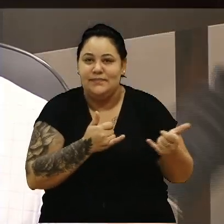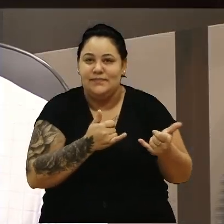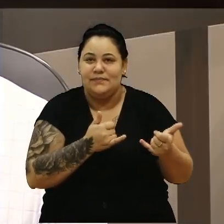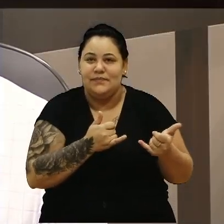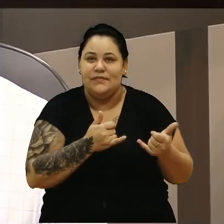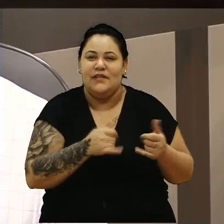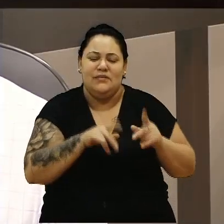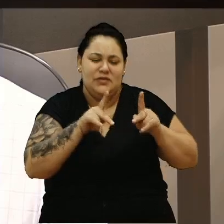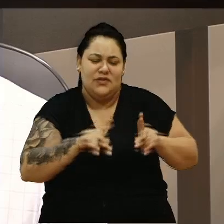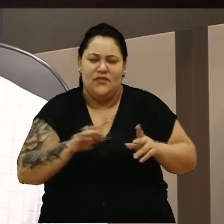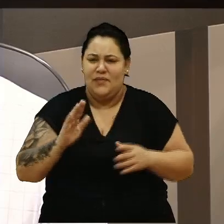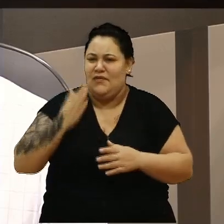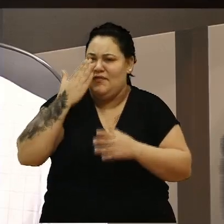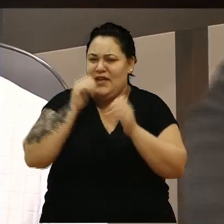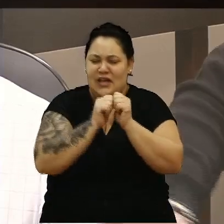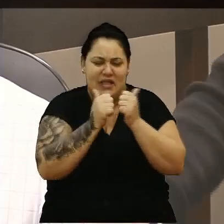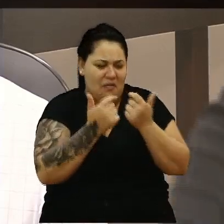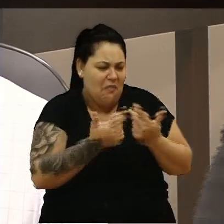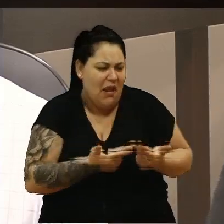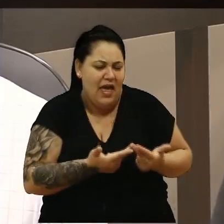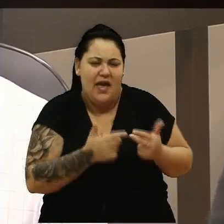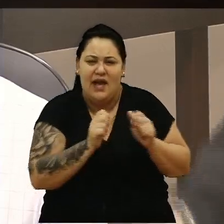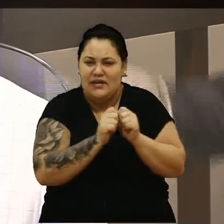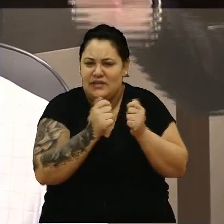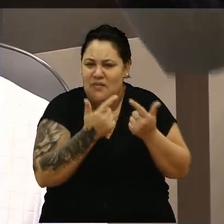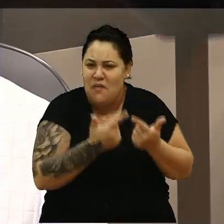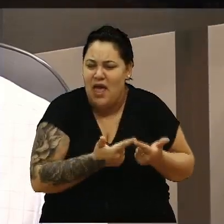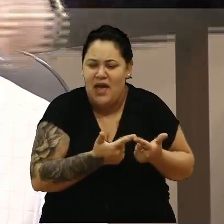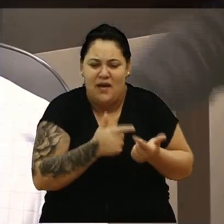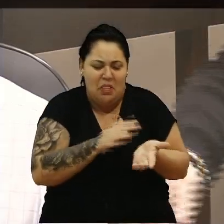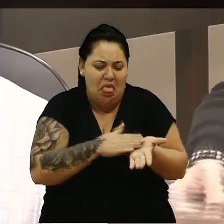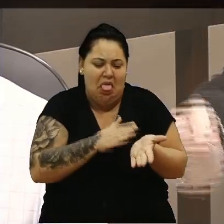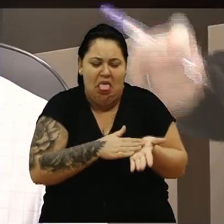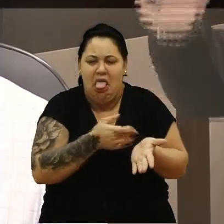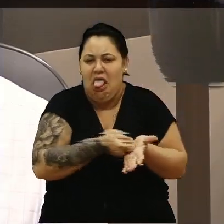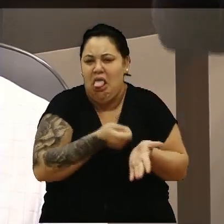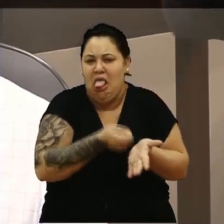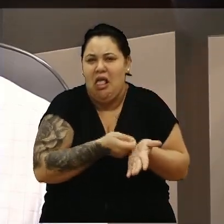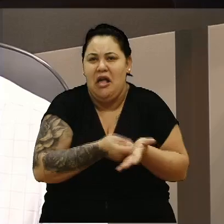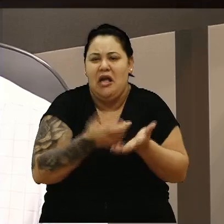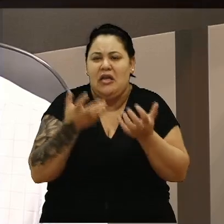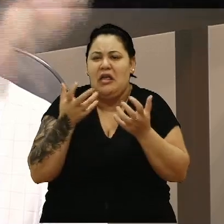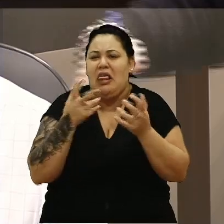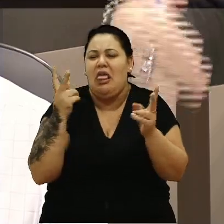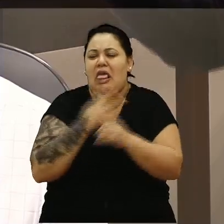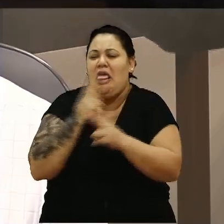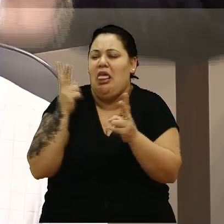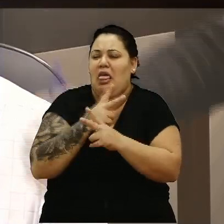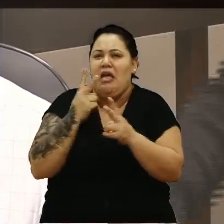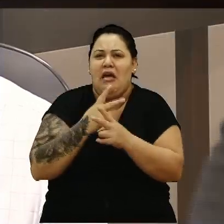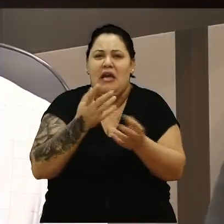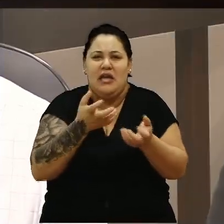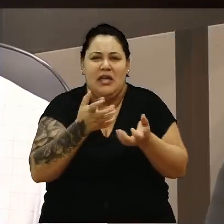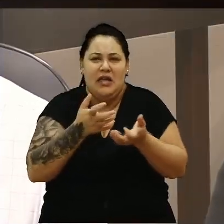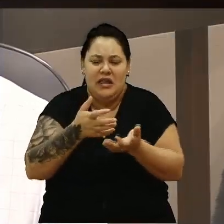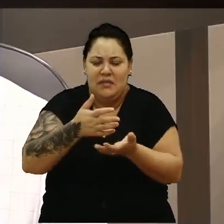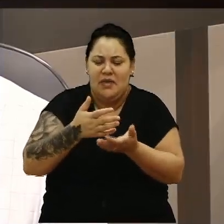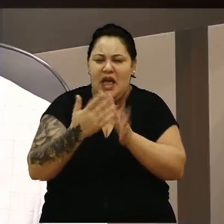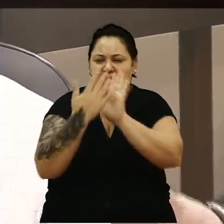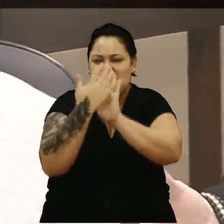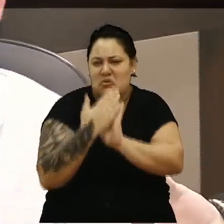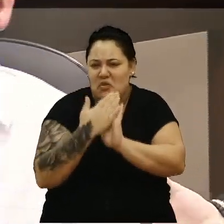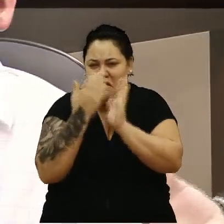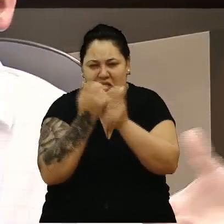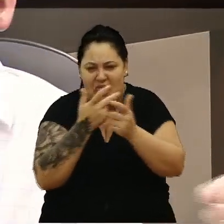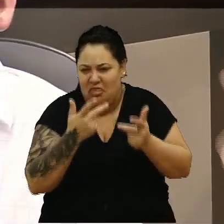frente da Assembleia, pressionou, porque queriam para o ventiladorzinho, queriam para a sanduicheira e aquelas desculpas todas, né?